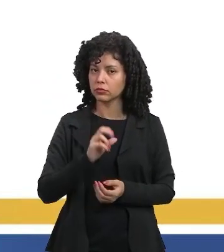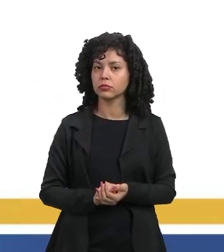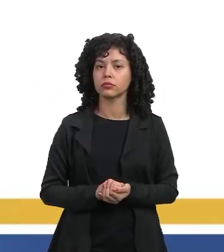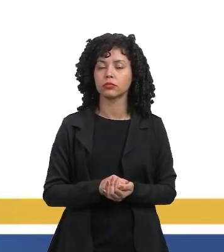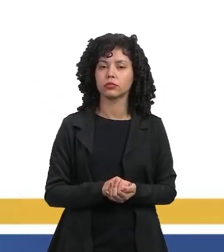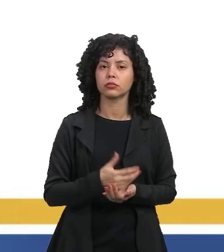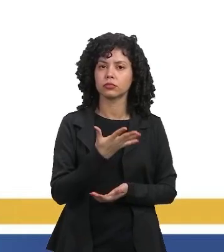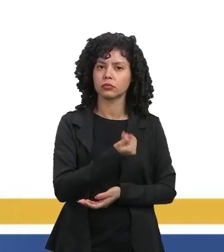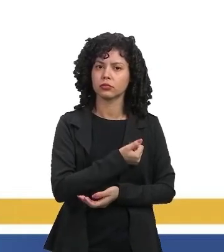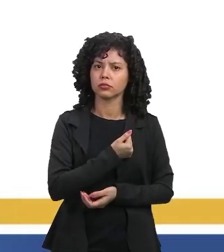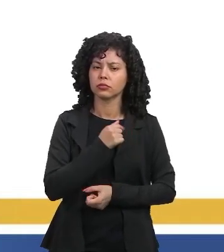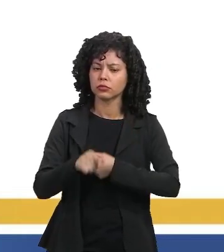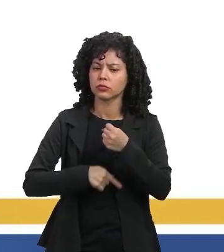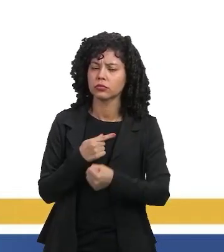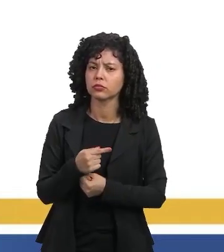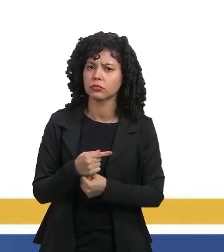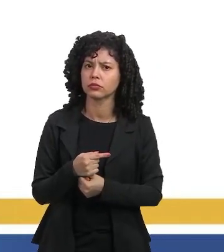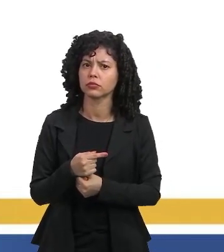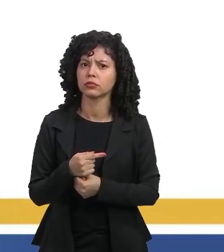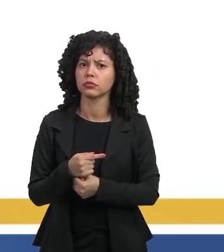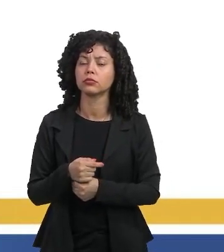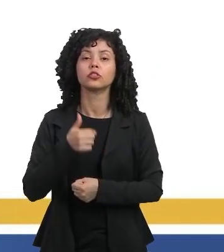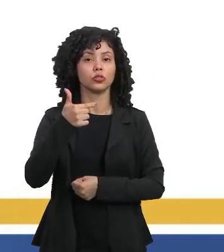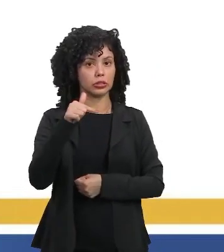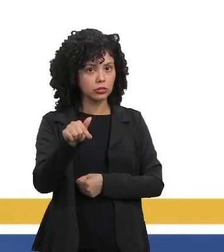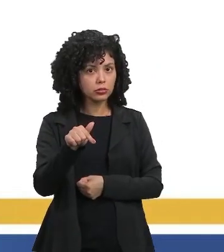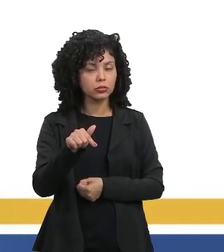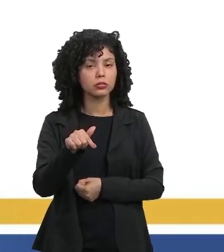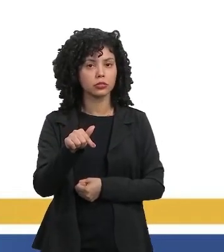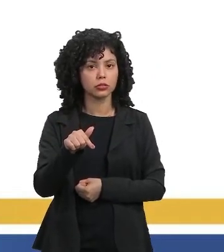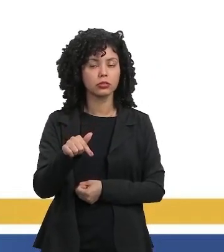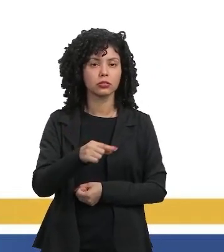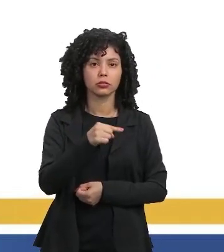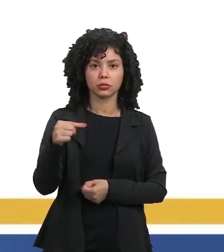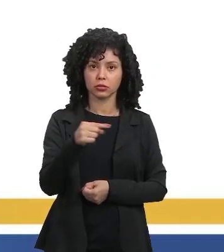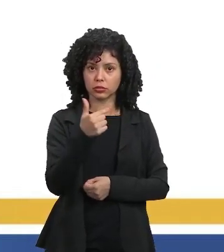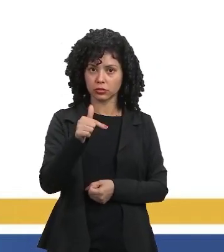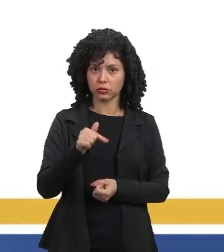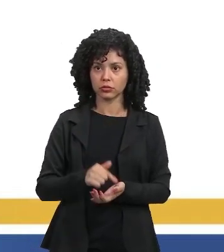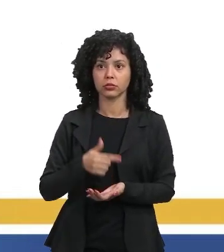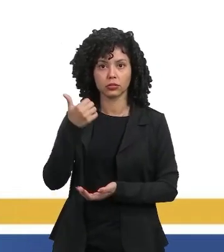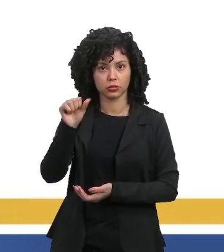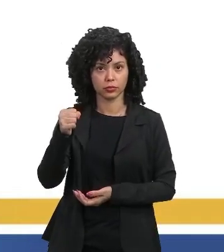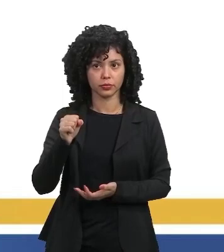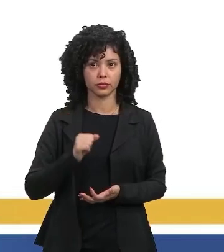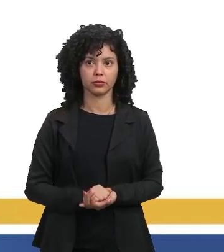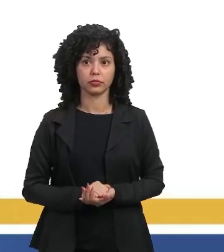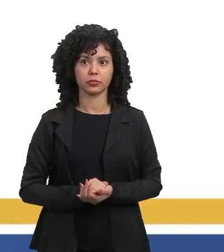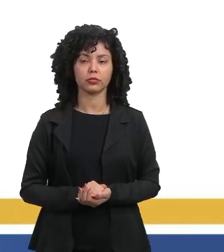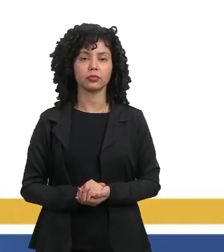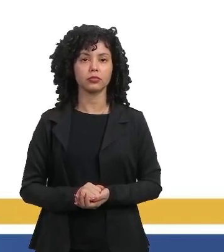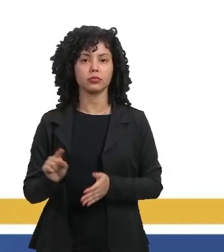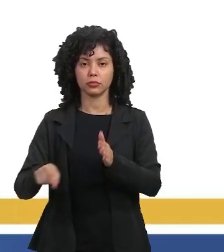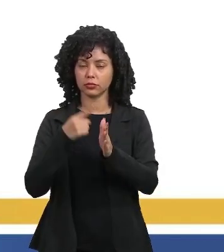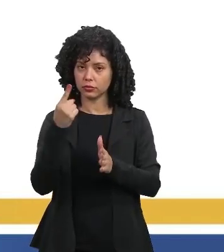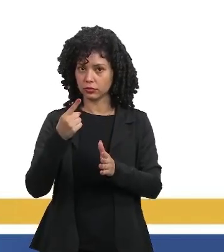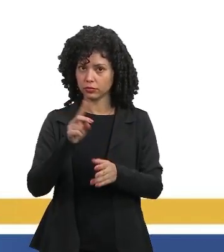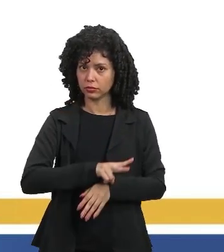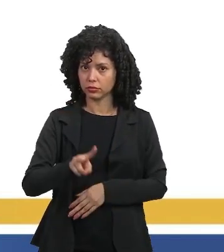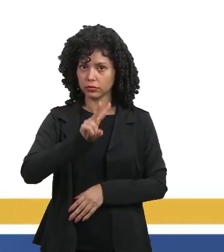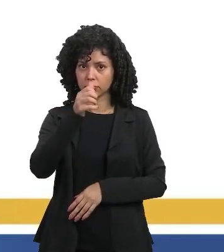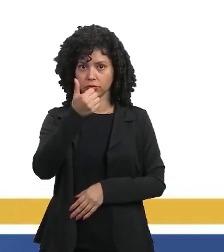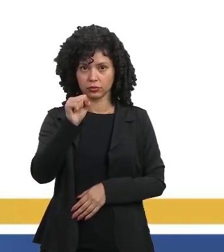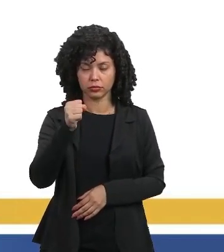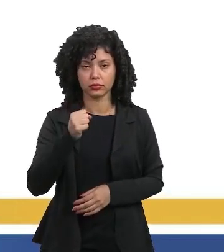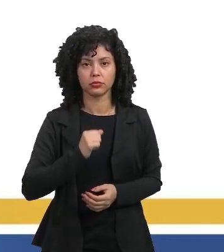o número atômico que está dizendo aí? 17. Menos 17 está dando 18. Então, o primeiro valor é 18. Perfeito.